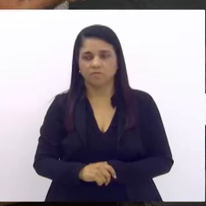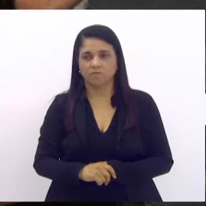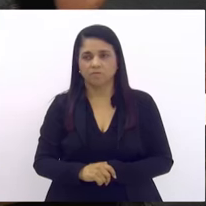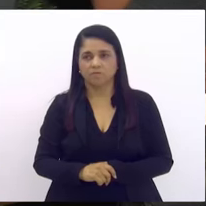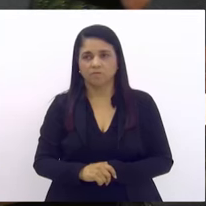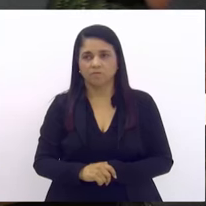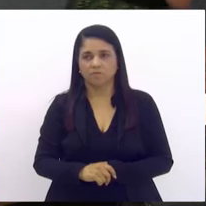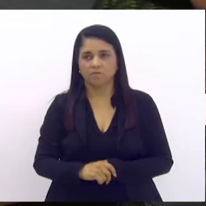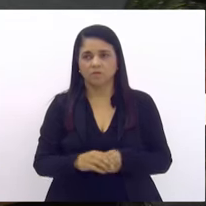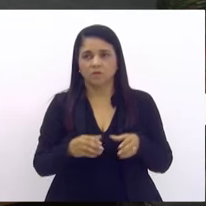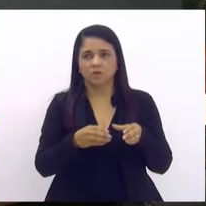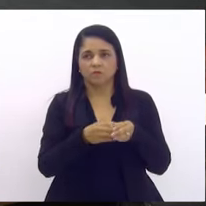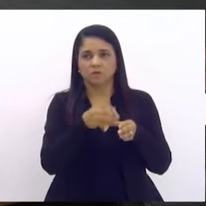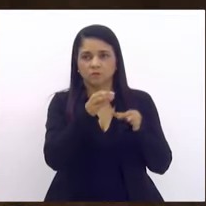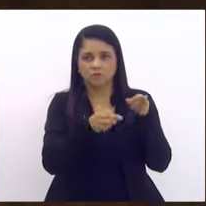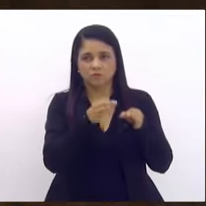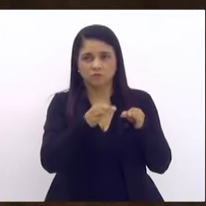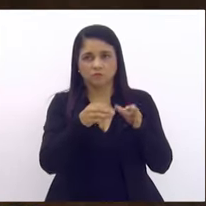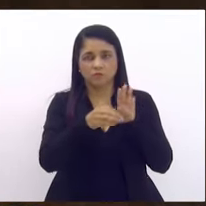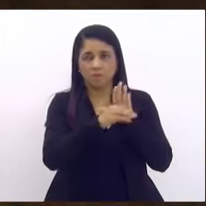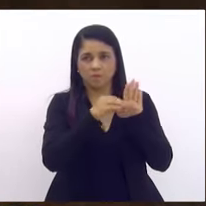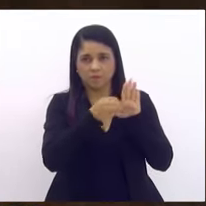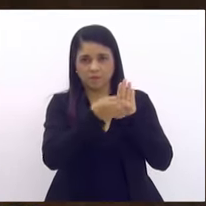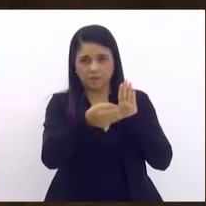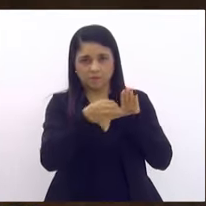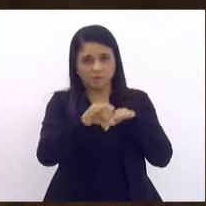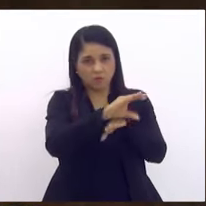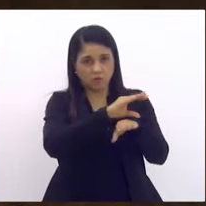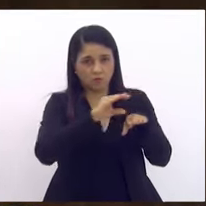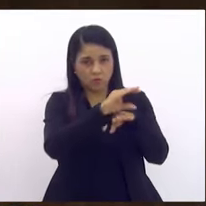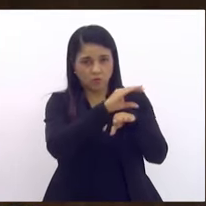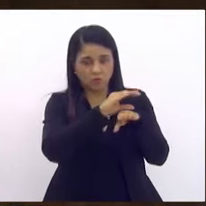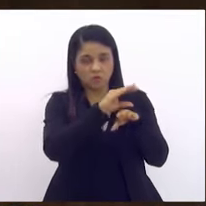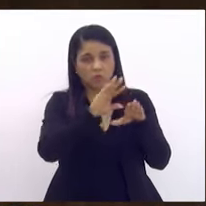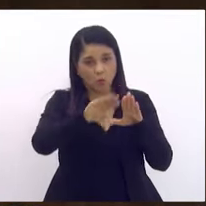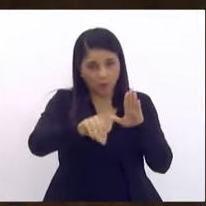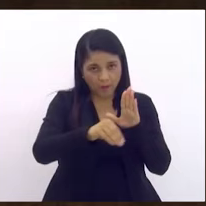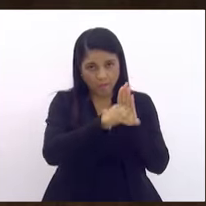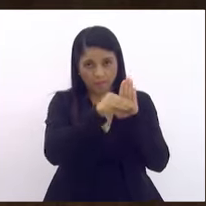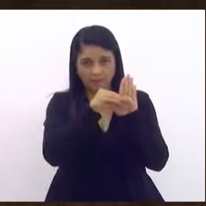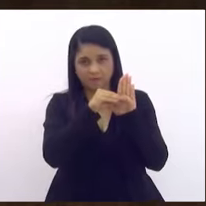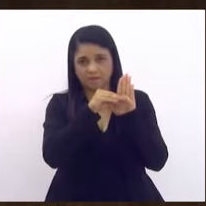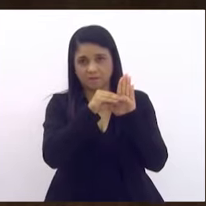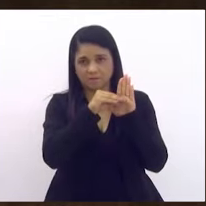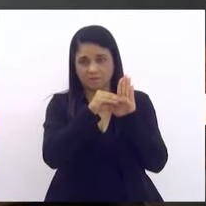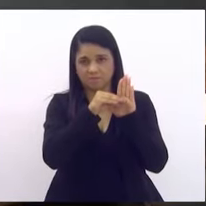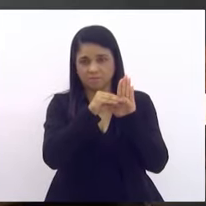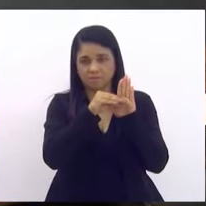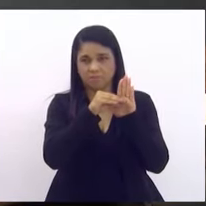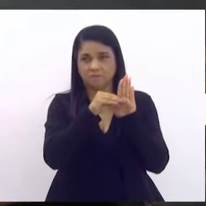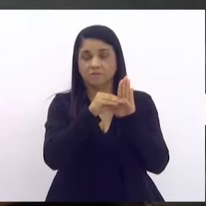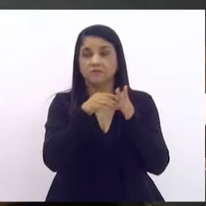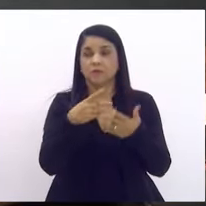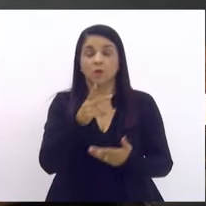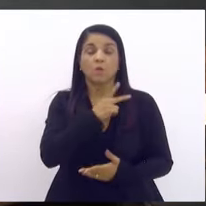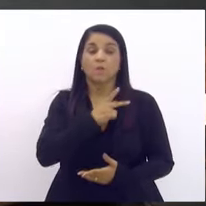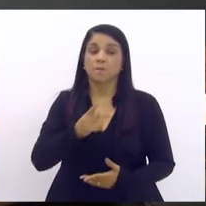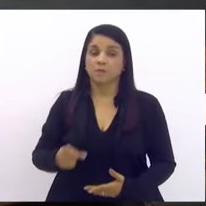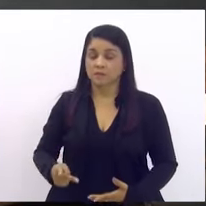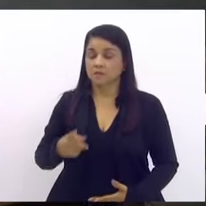Amorim senhora Presidente parecer pela constitucionalidade com emendas senhor presidente Deputado Rodrigo